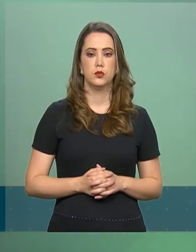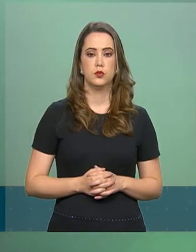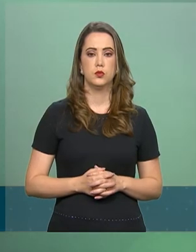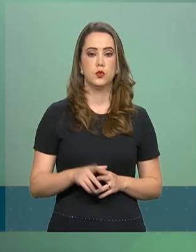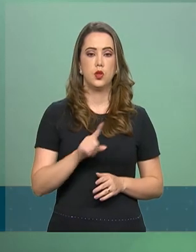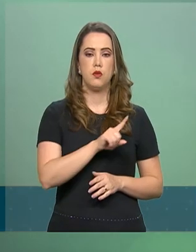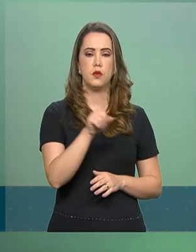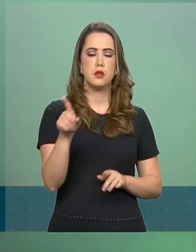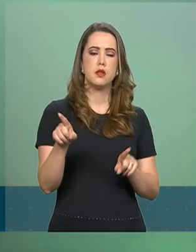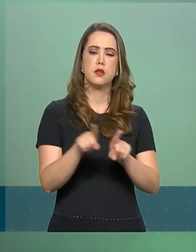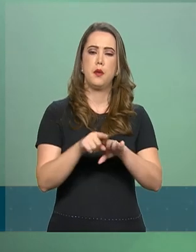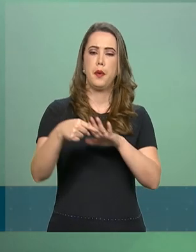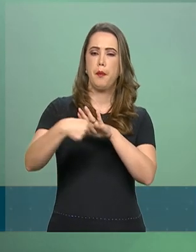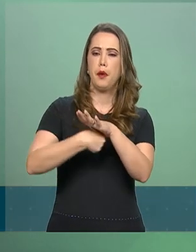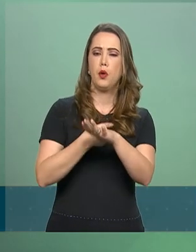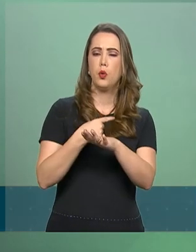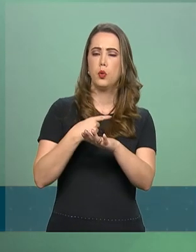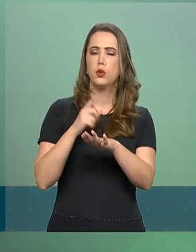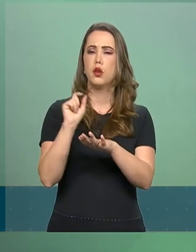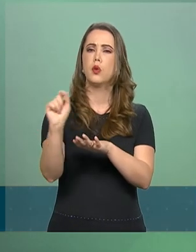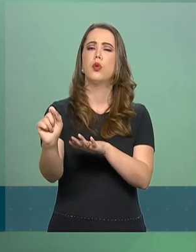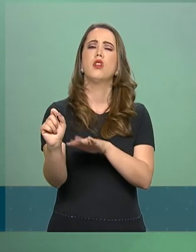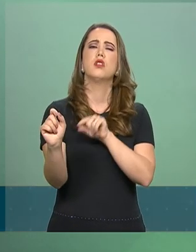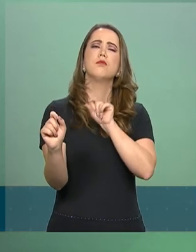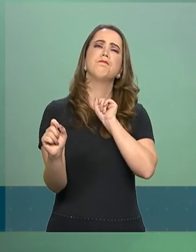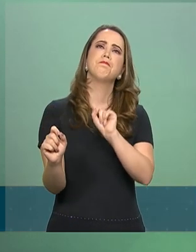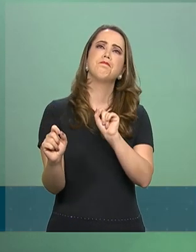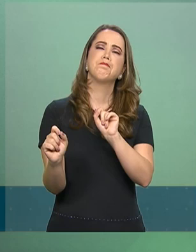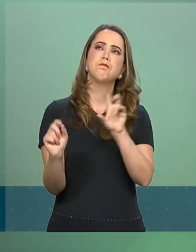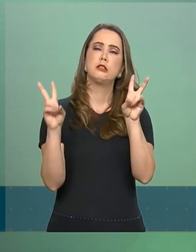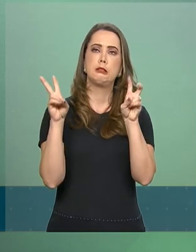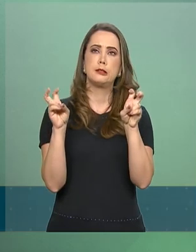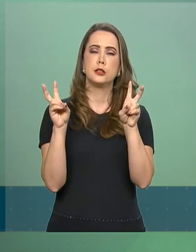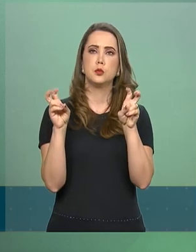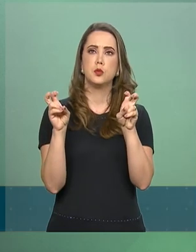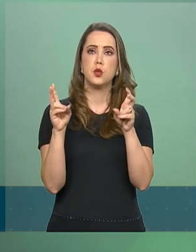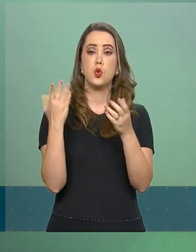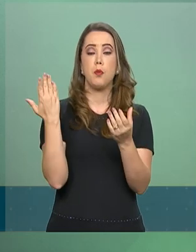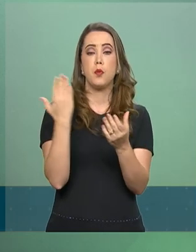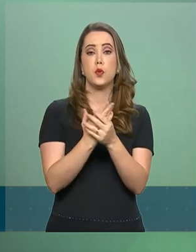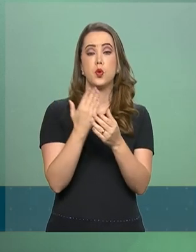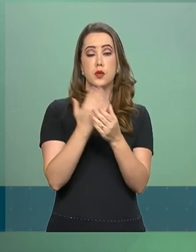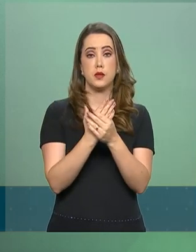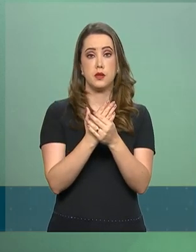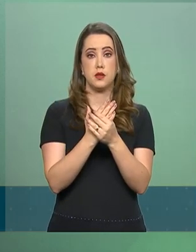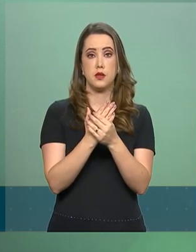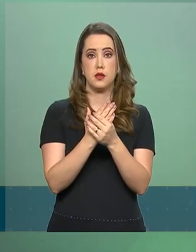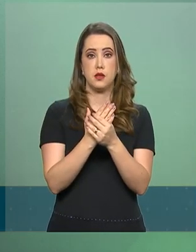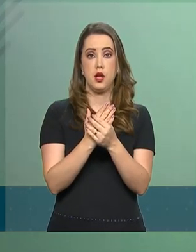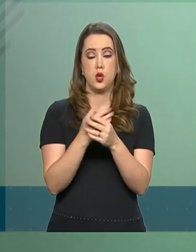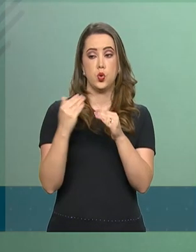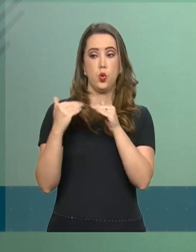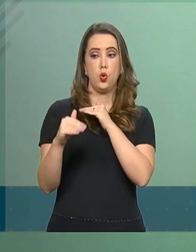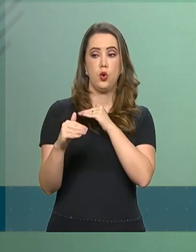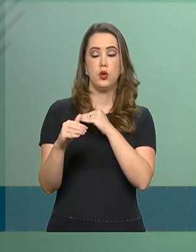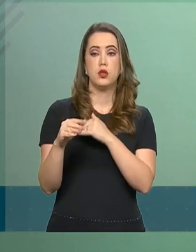vocês perguntaram alguma coisa sobre o processo contra o senador flávio bolsonaro